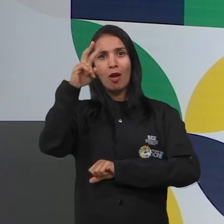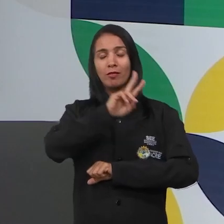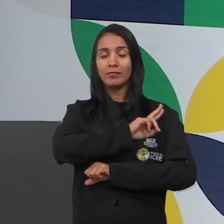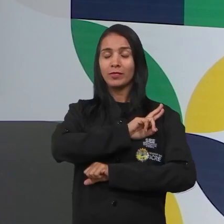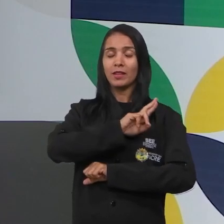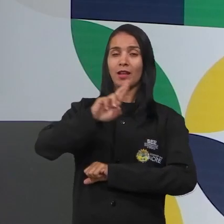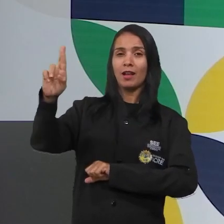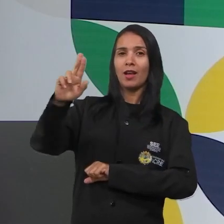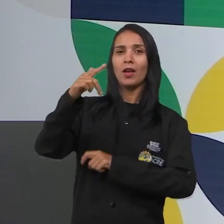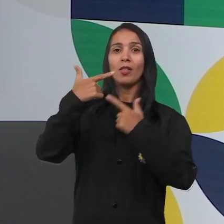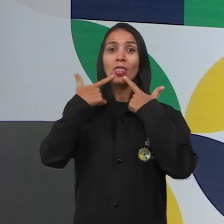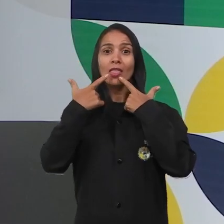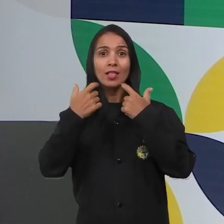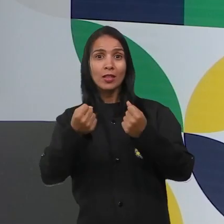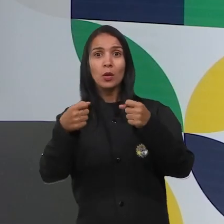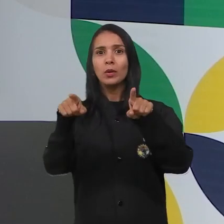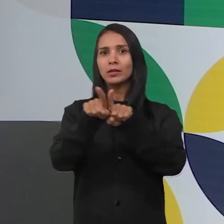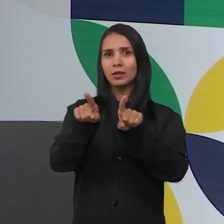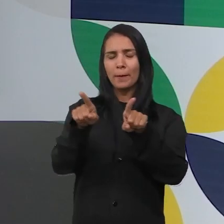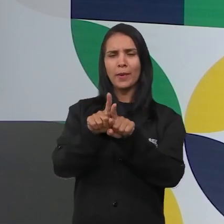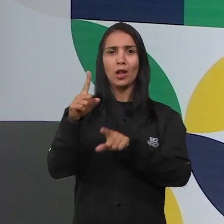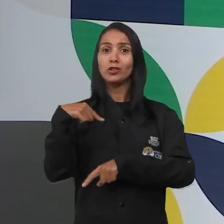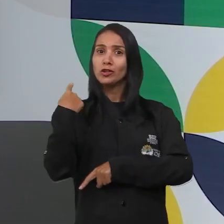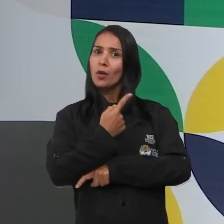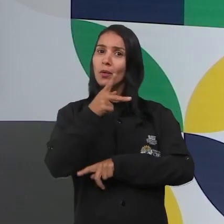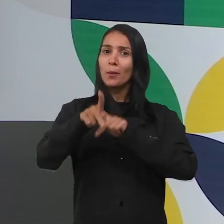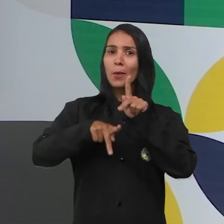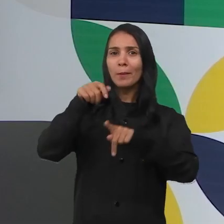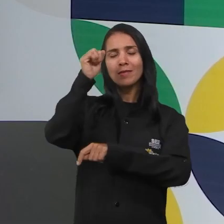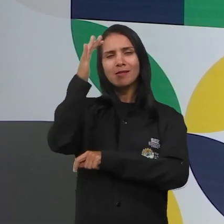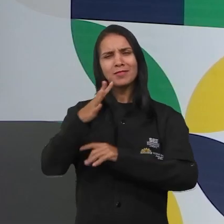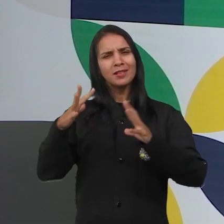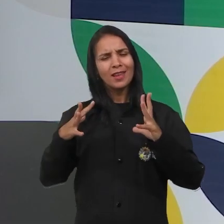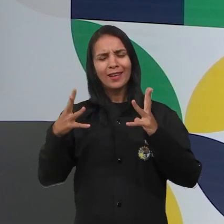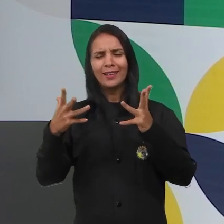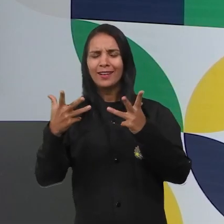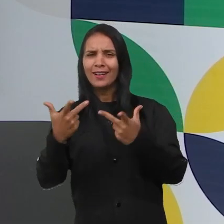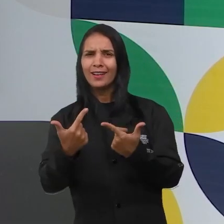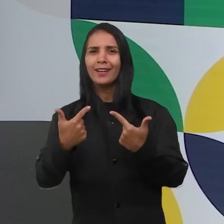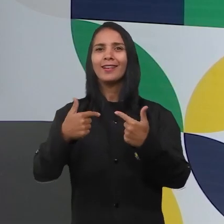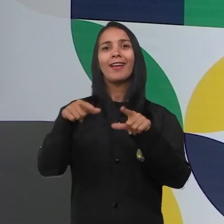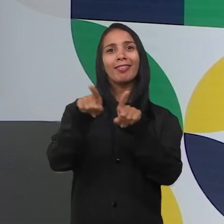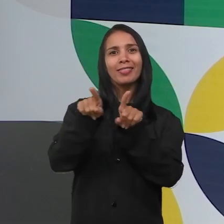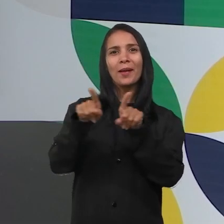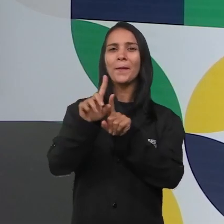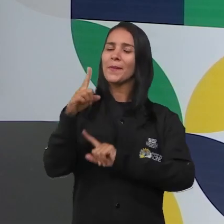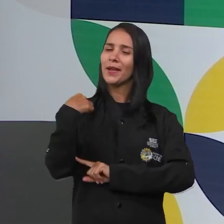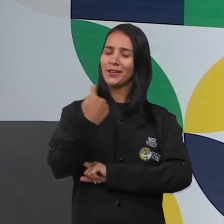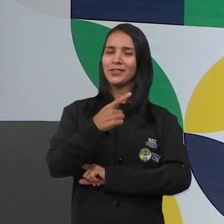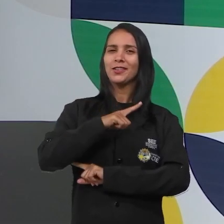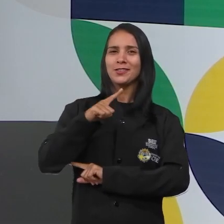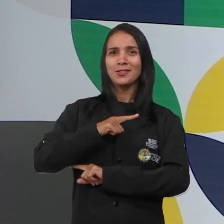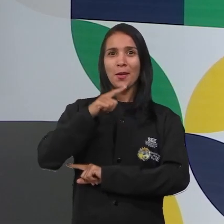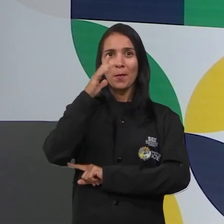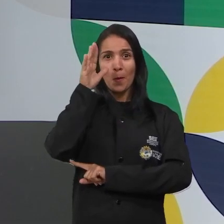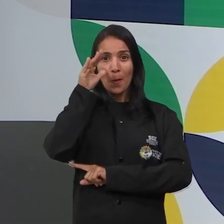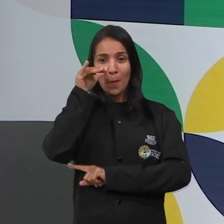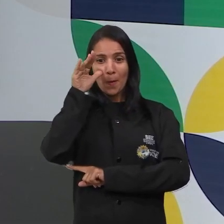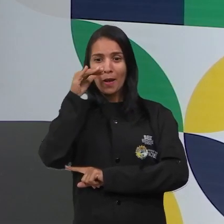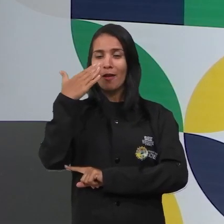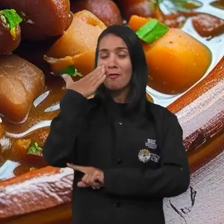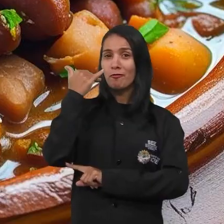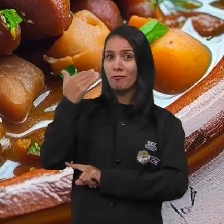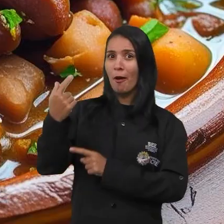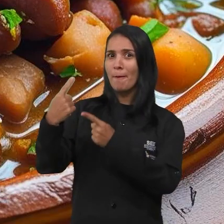é diversa, a população brasileira é linda e nós somos muito conhecidos, inclusive, pela culinária. Olha só, o Brasil